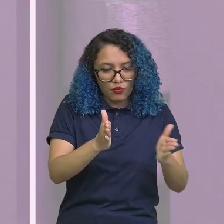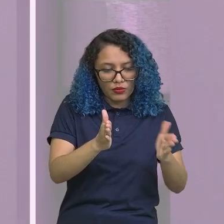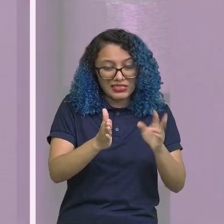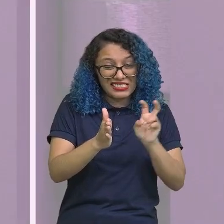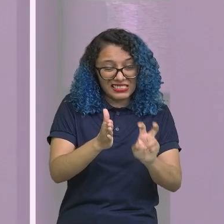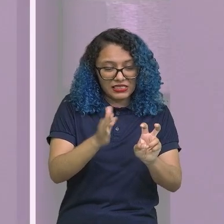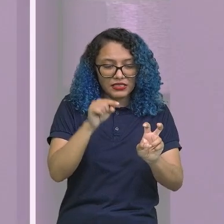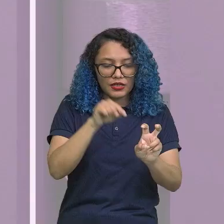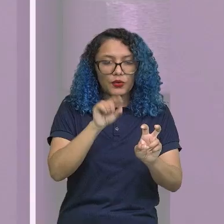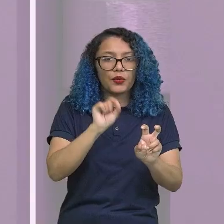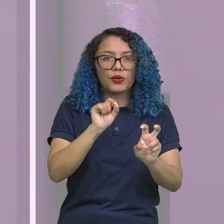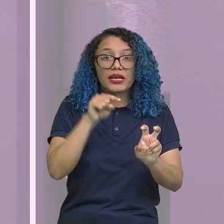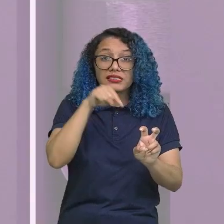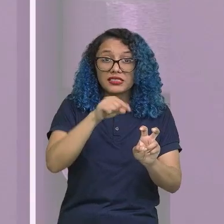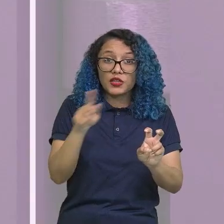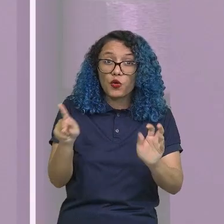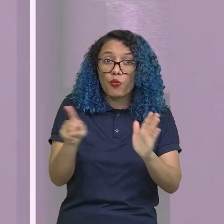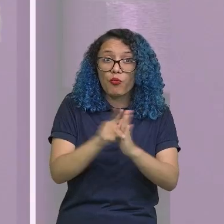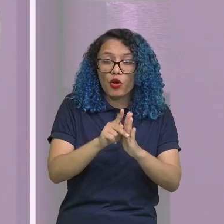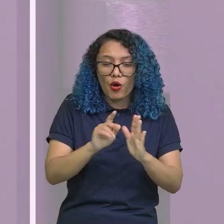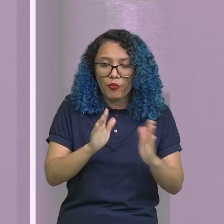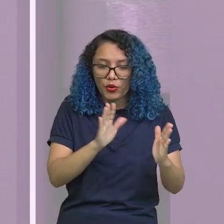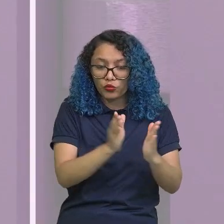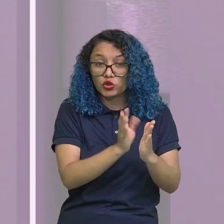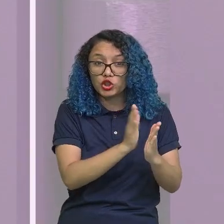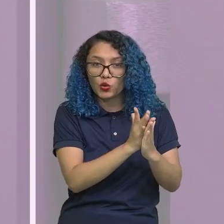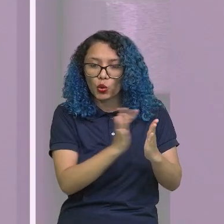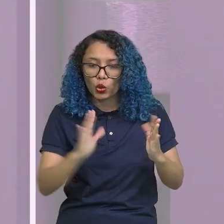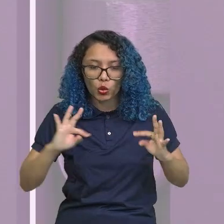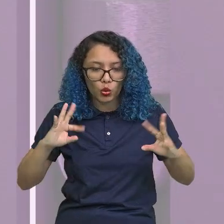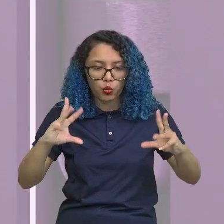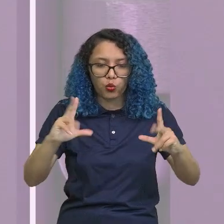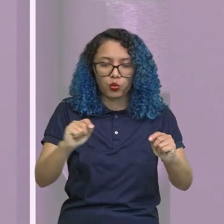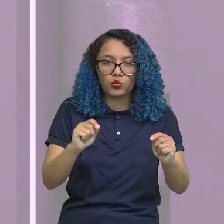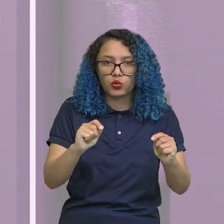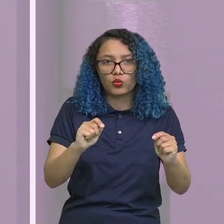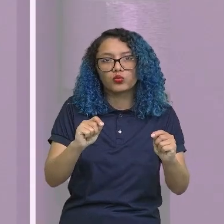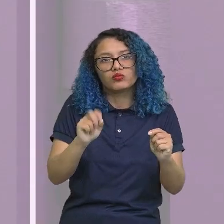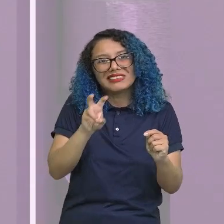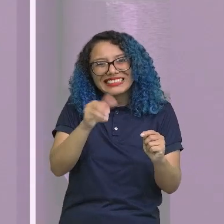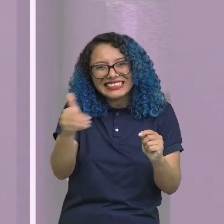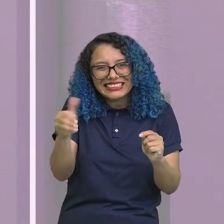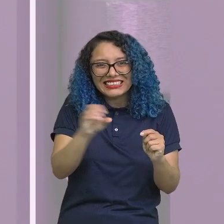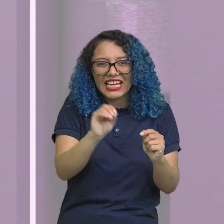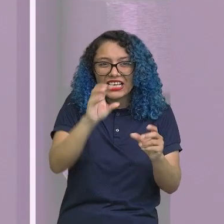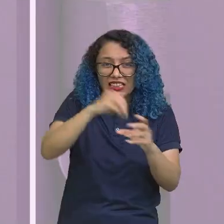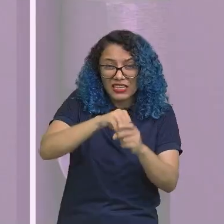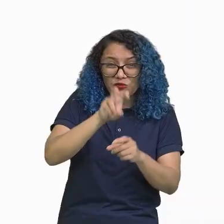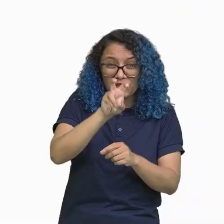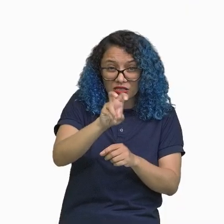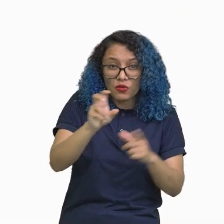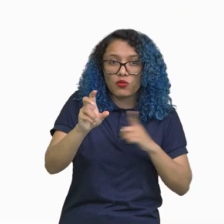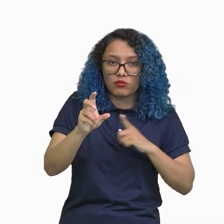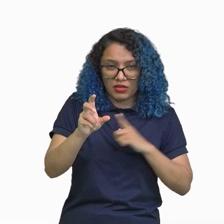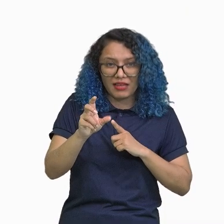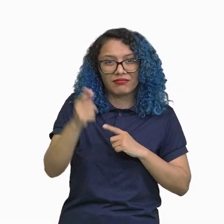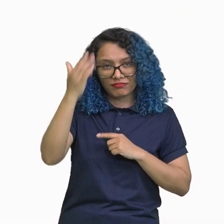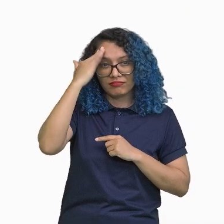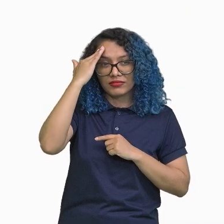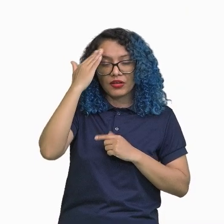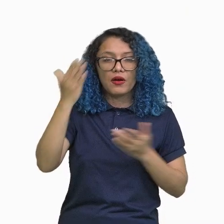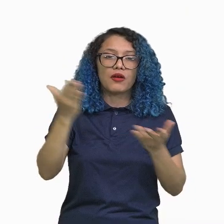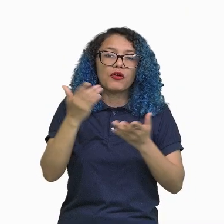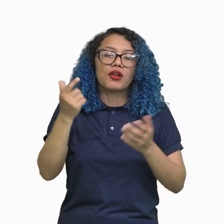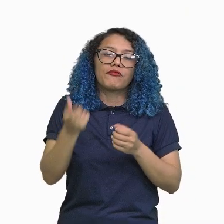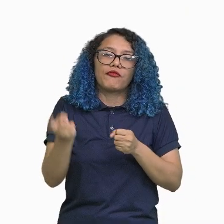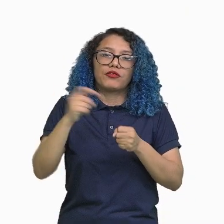está trabalhando ali com 5 de 100, 5%. Compreendeu? Vamos então voltar lá na nossa tela, no